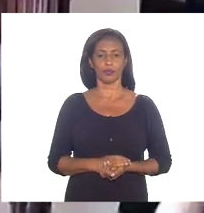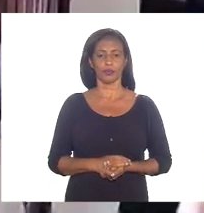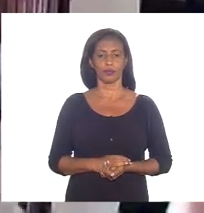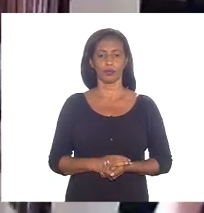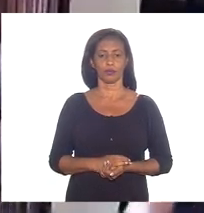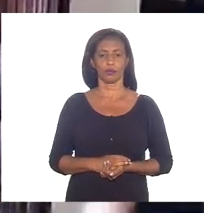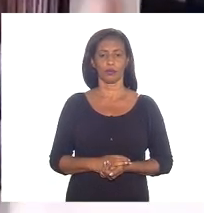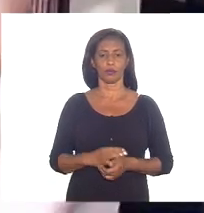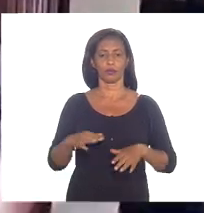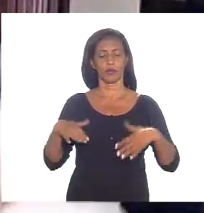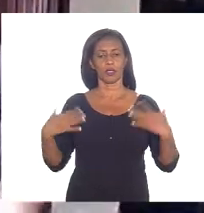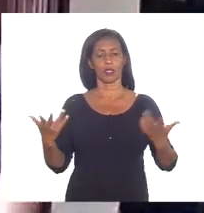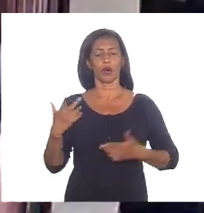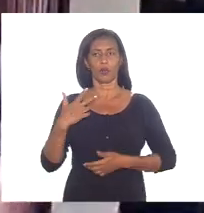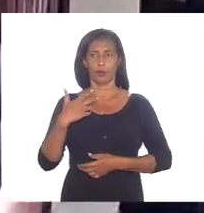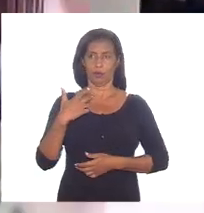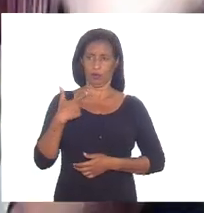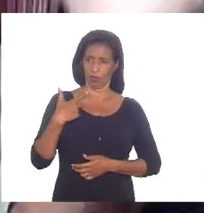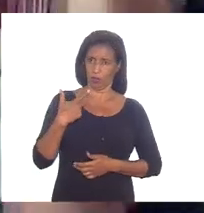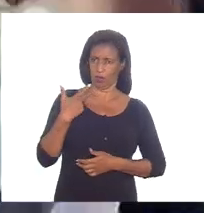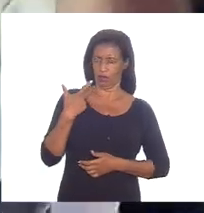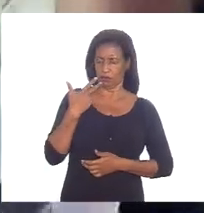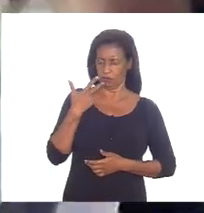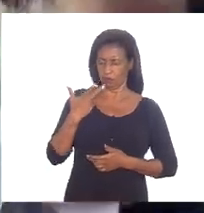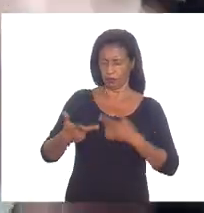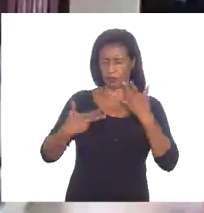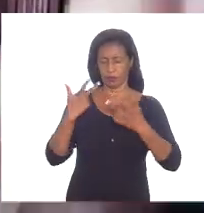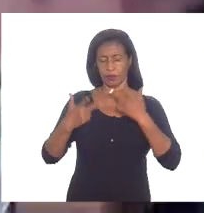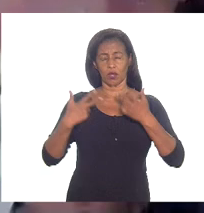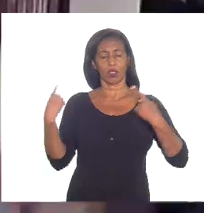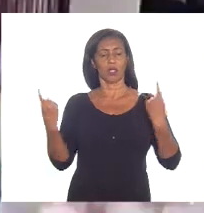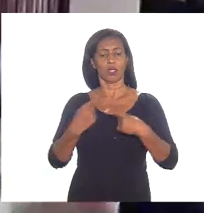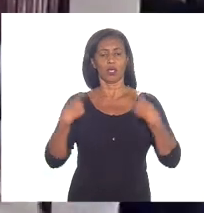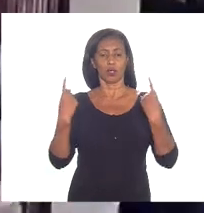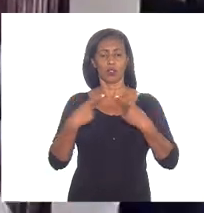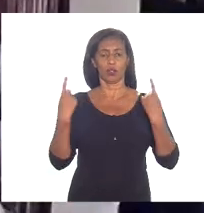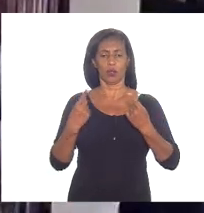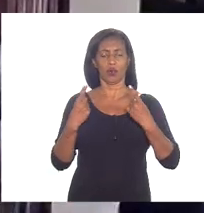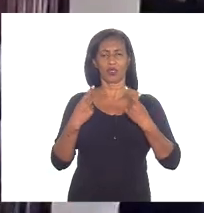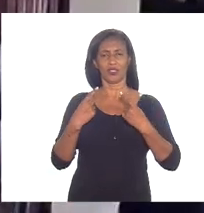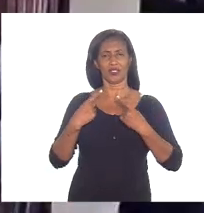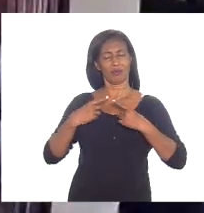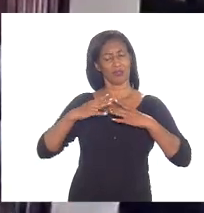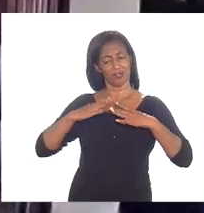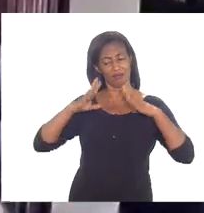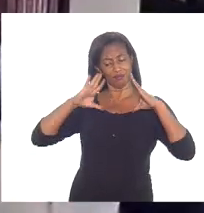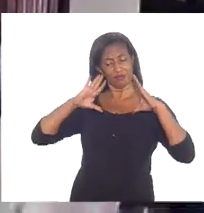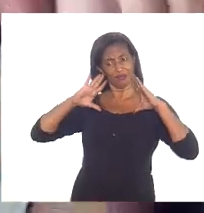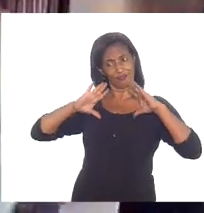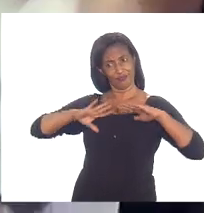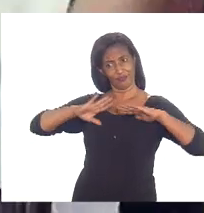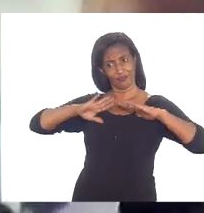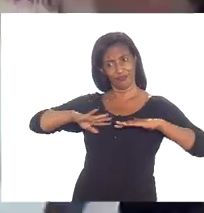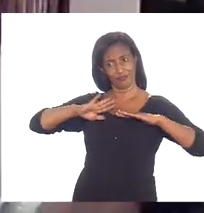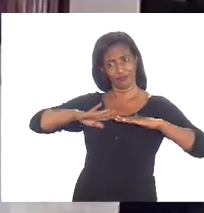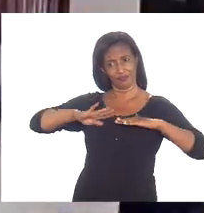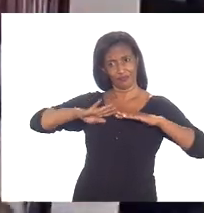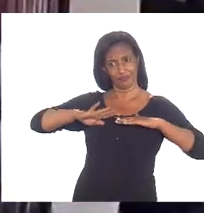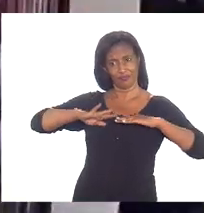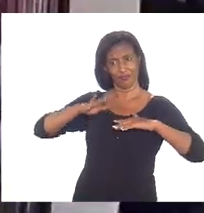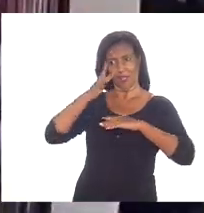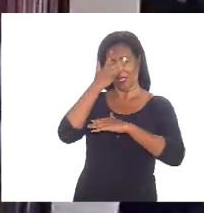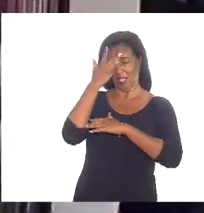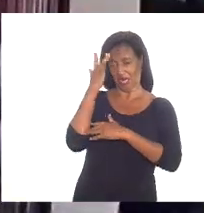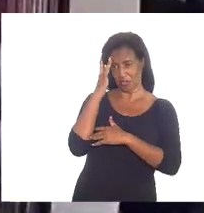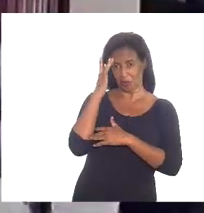Então, eu queria dizer que nós temos que baixar um pouco a bola, entendeu? Aqueles que defendem